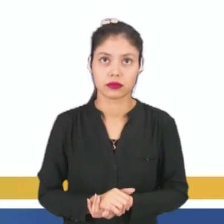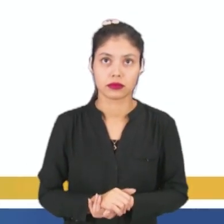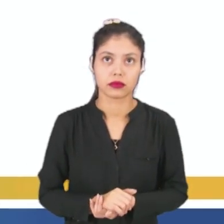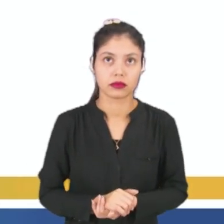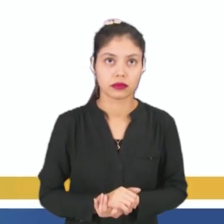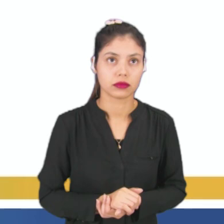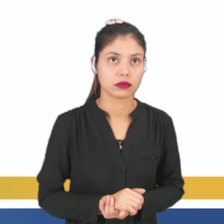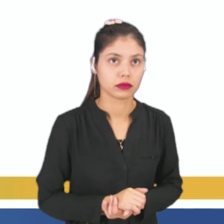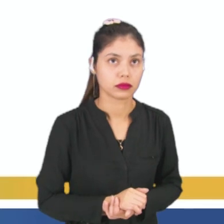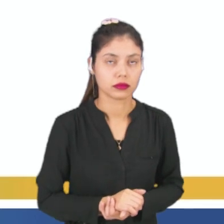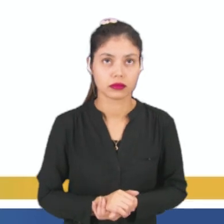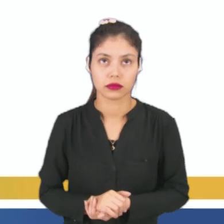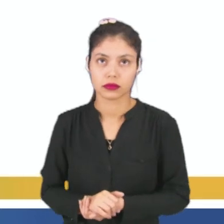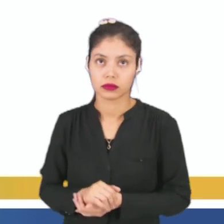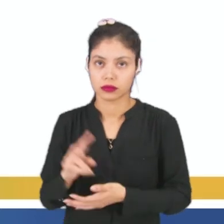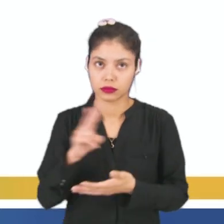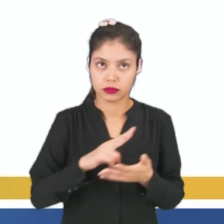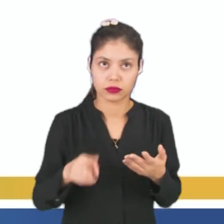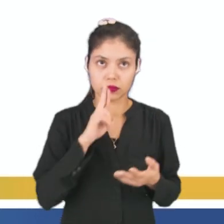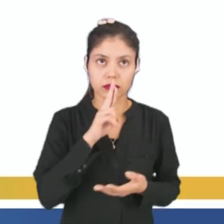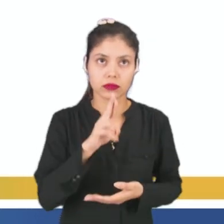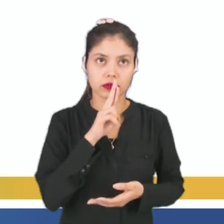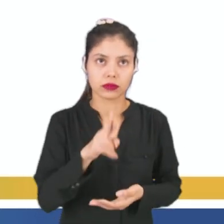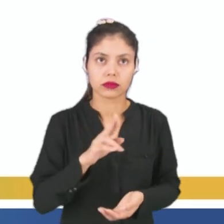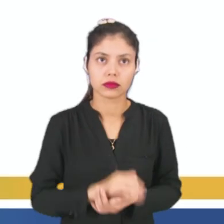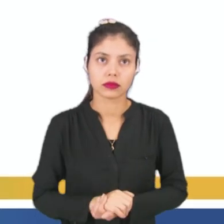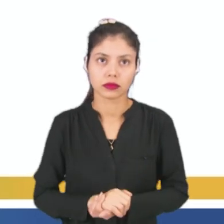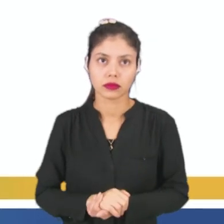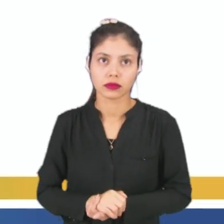viram aí? Já leram? Vamos ver qual é a resposta.